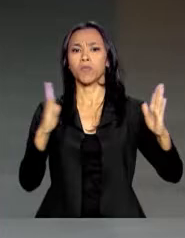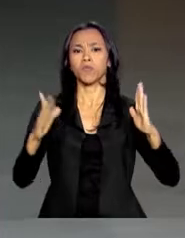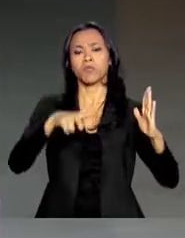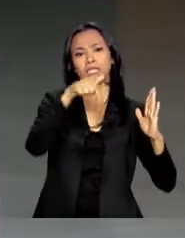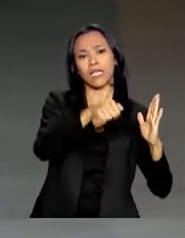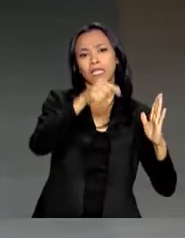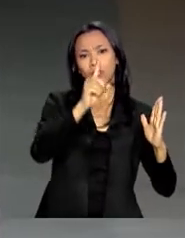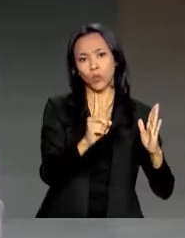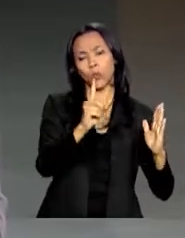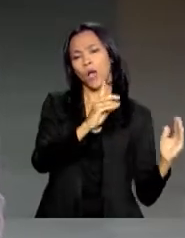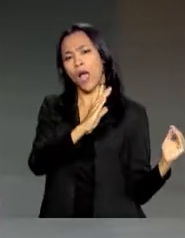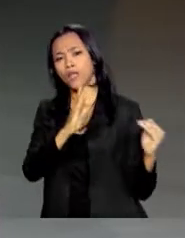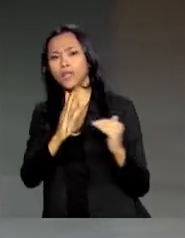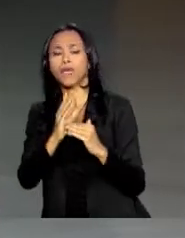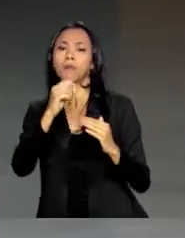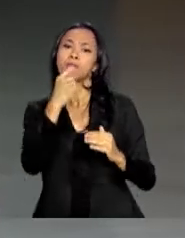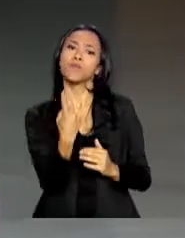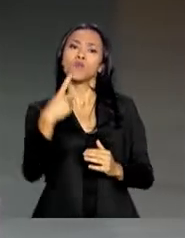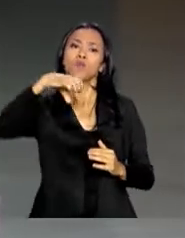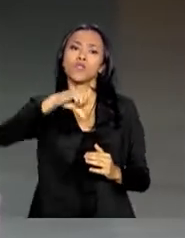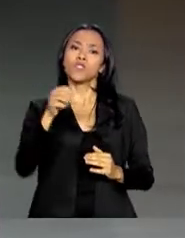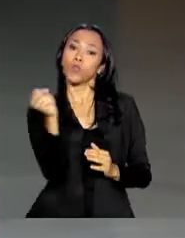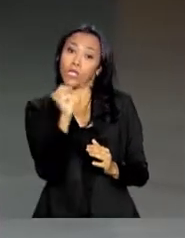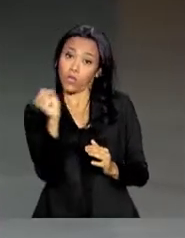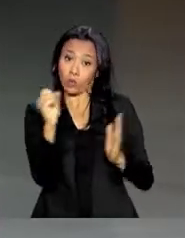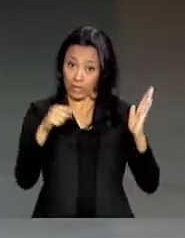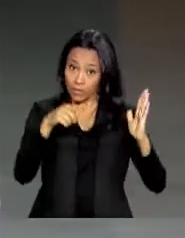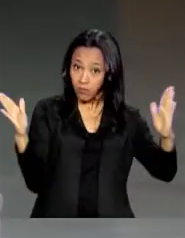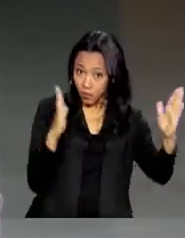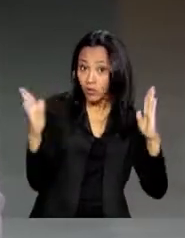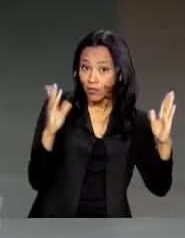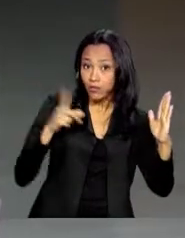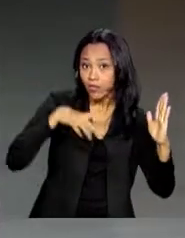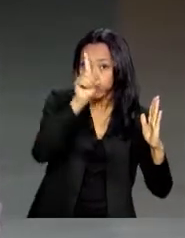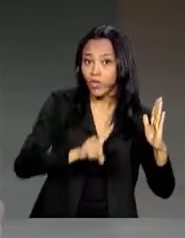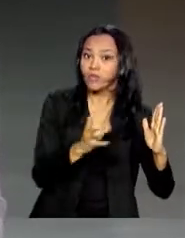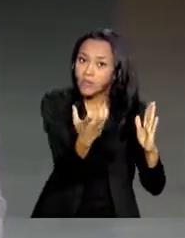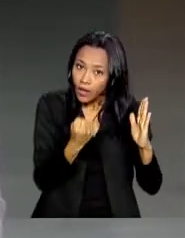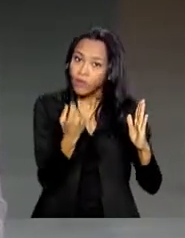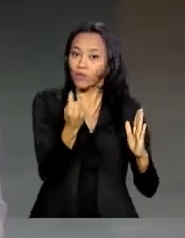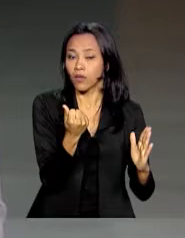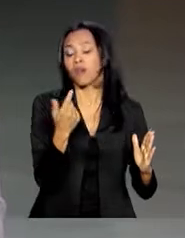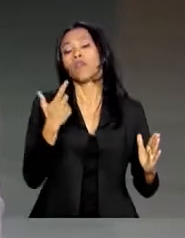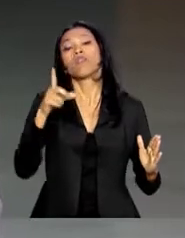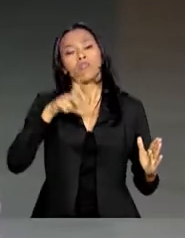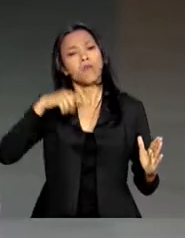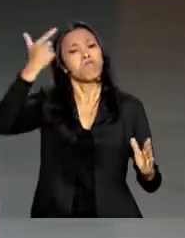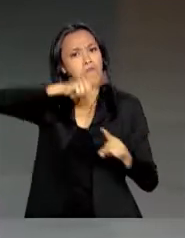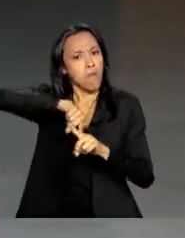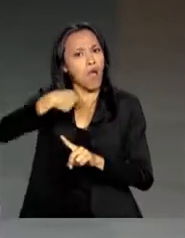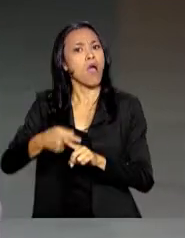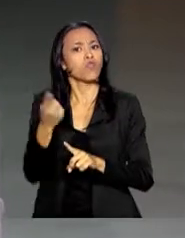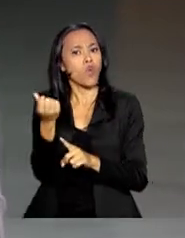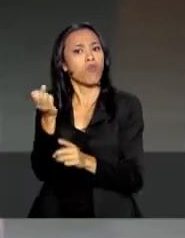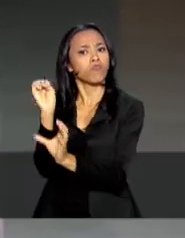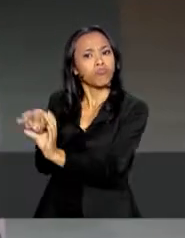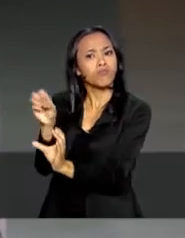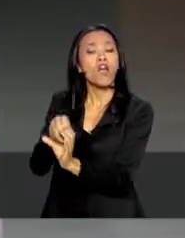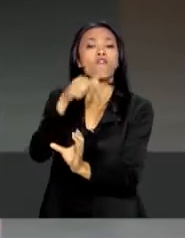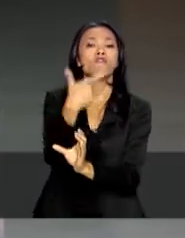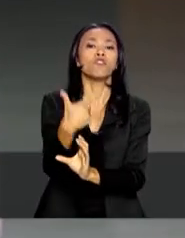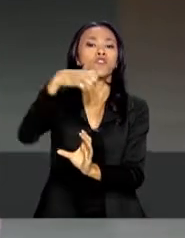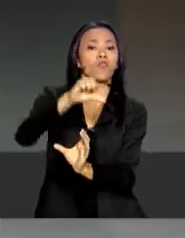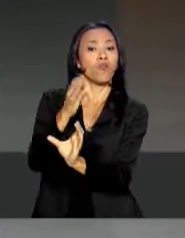e 1988 ainda estão disponíveis para saque cerca de 29 bilhões e